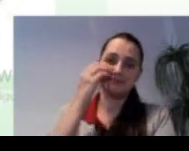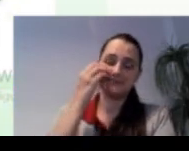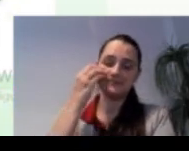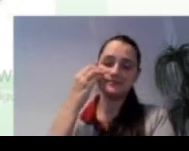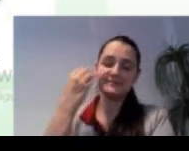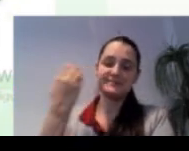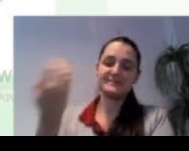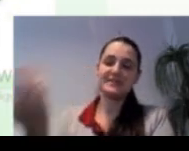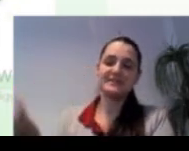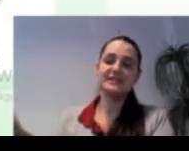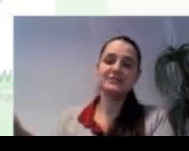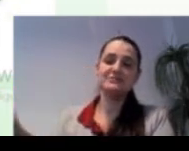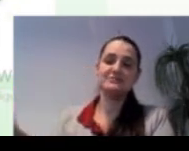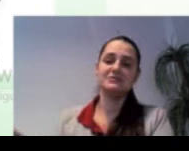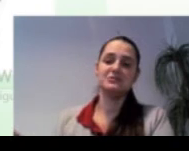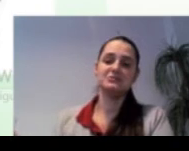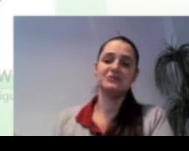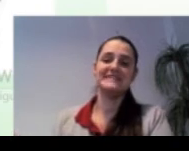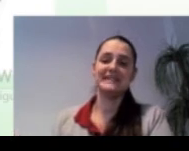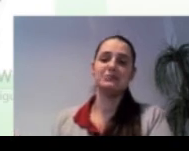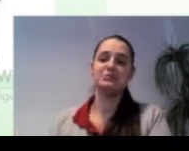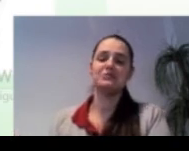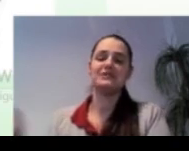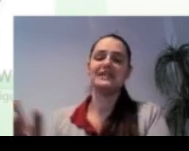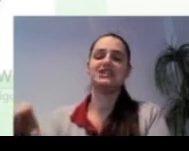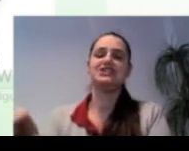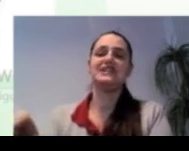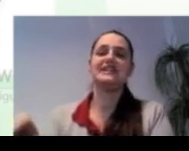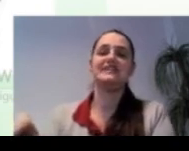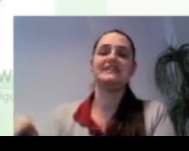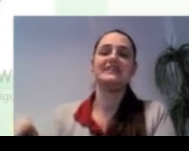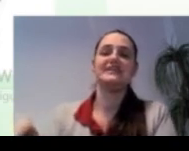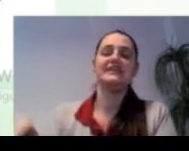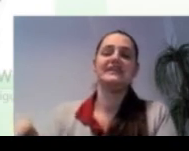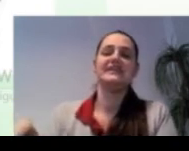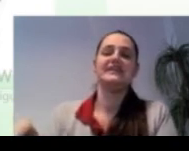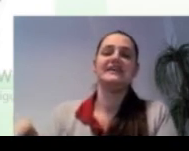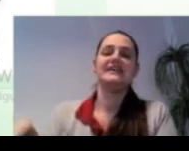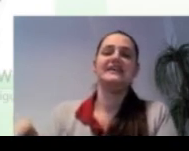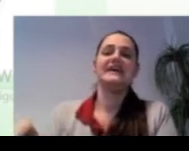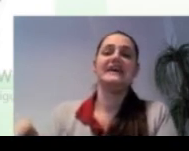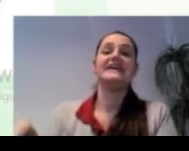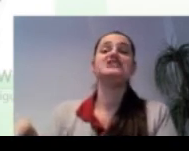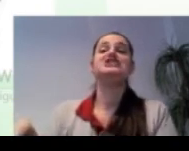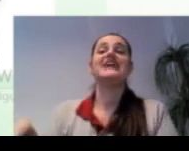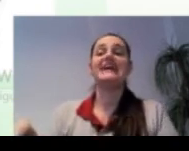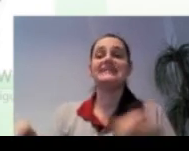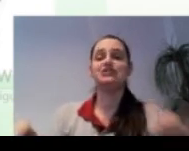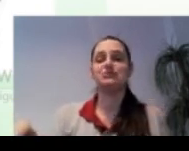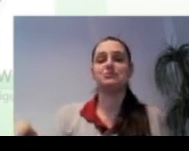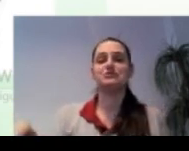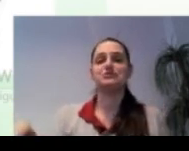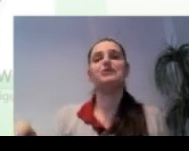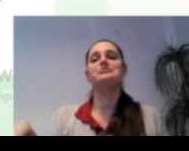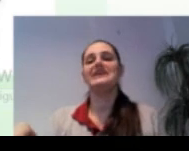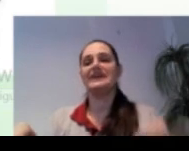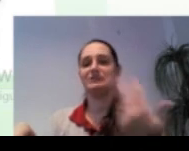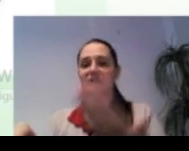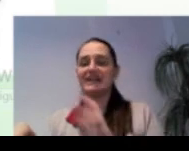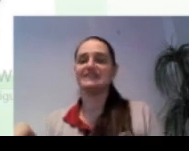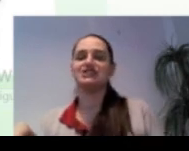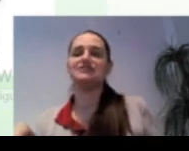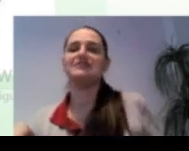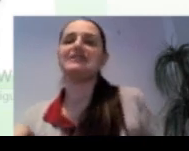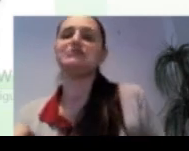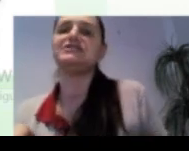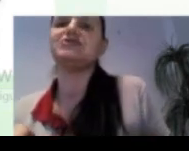sexuais. Então, um exemplo que a gente tem que é a retirada de um cromossomo, e